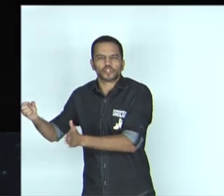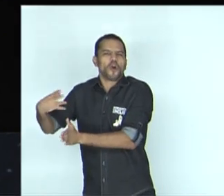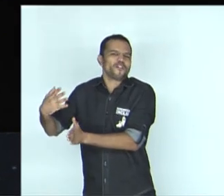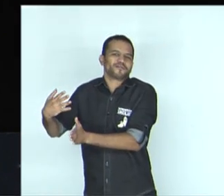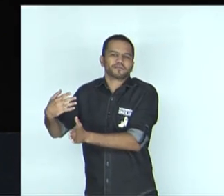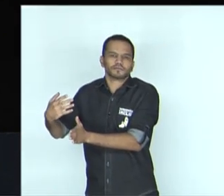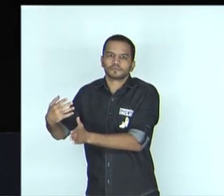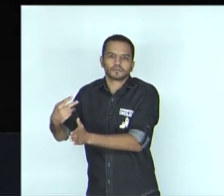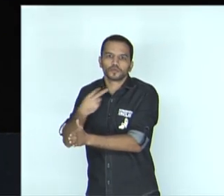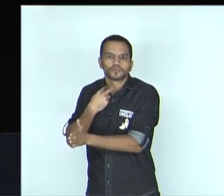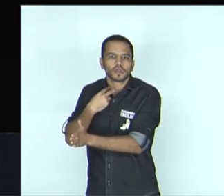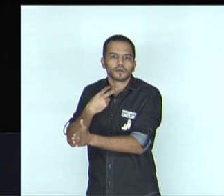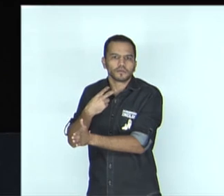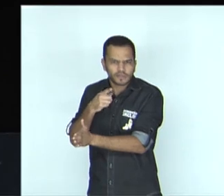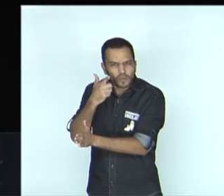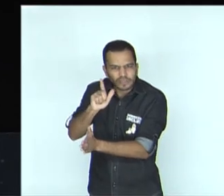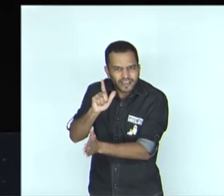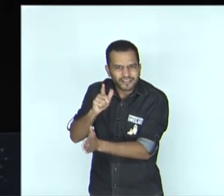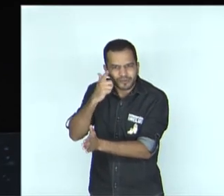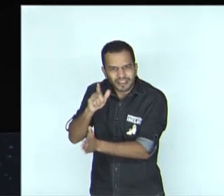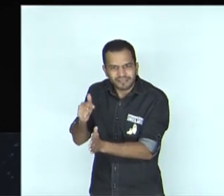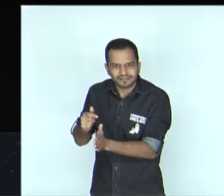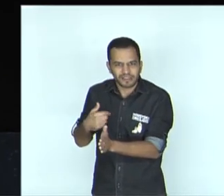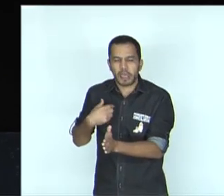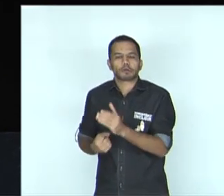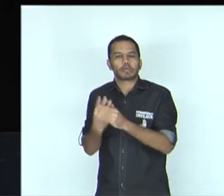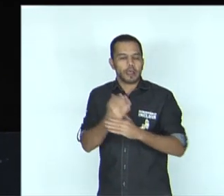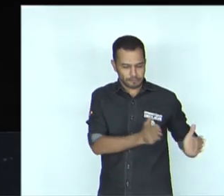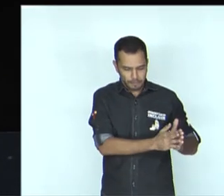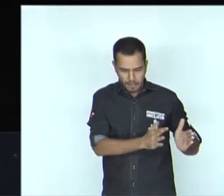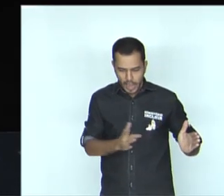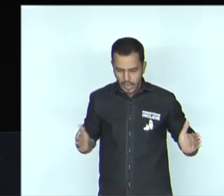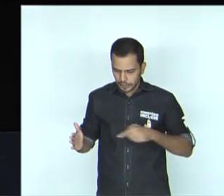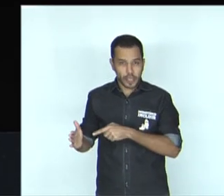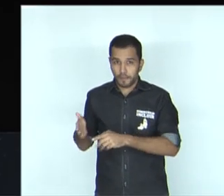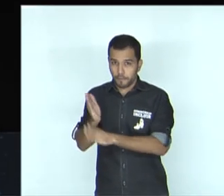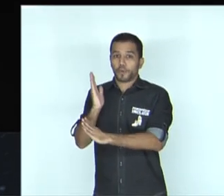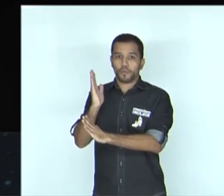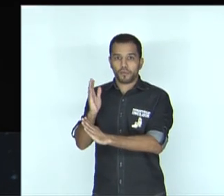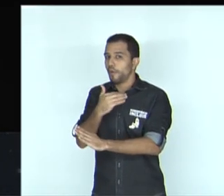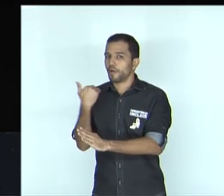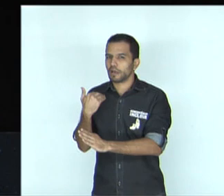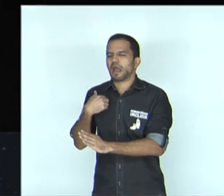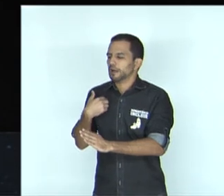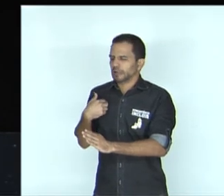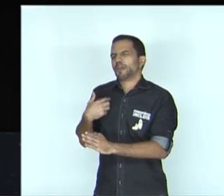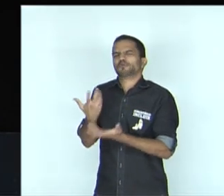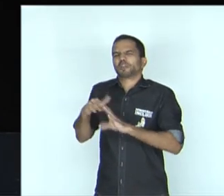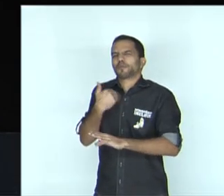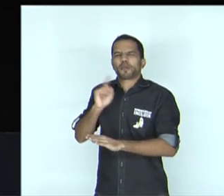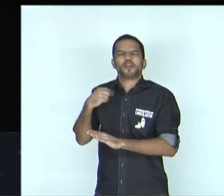está ansioso por quê? Você pode aumentar o dia? Não vou nem dormir. Adianta, você não vai estender o dia. Não